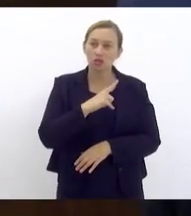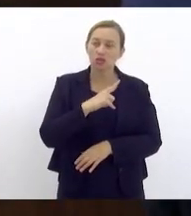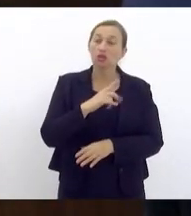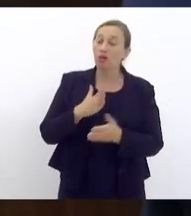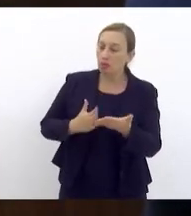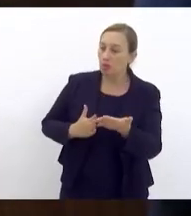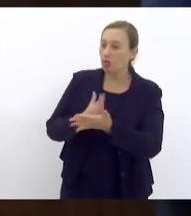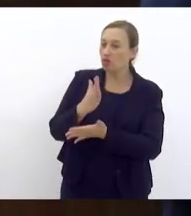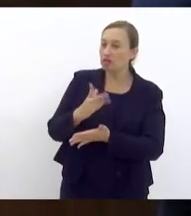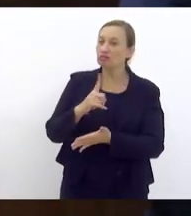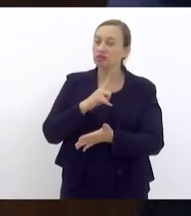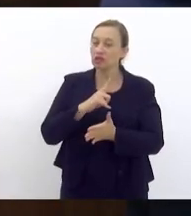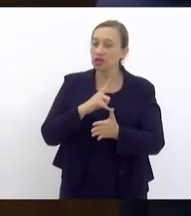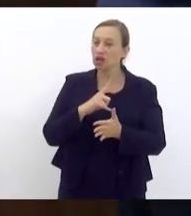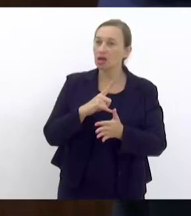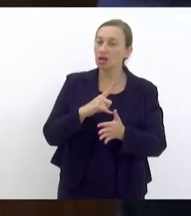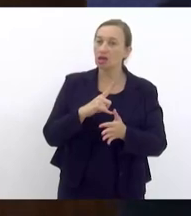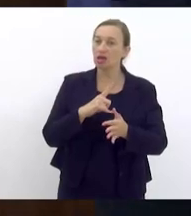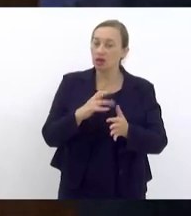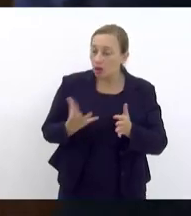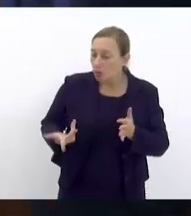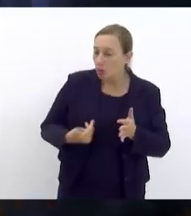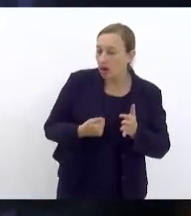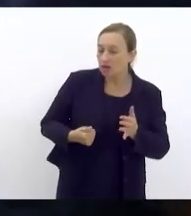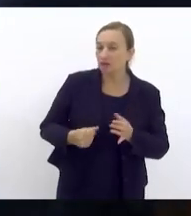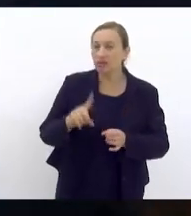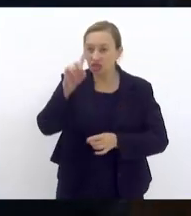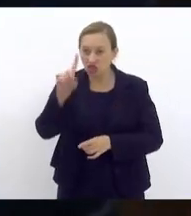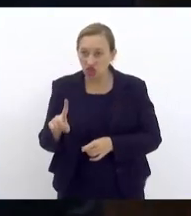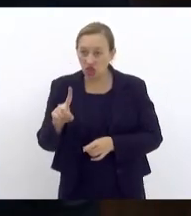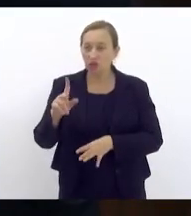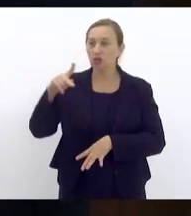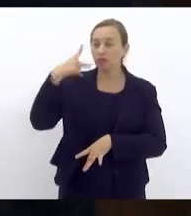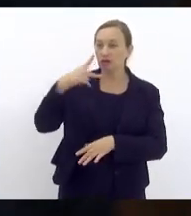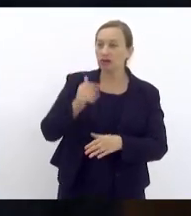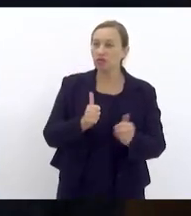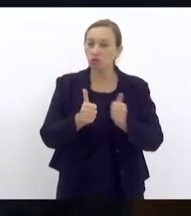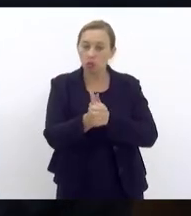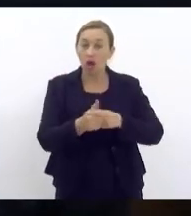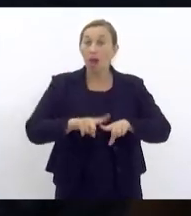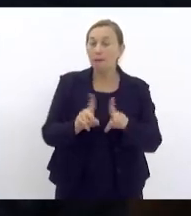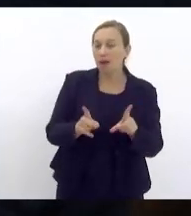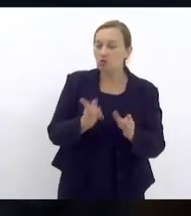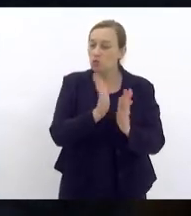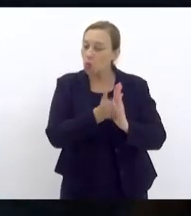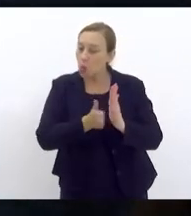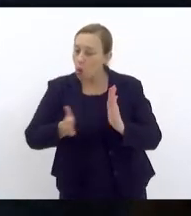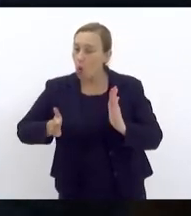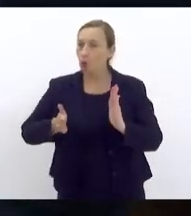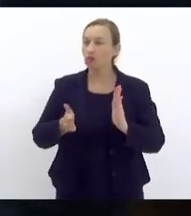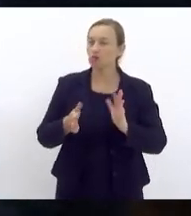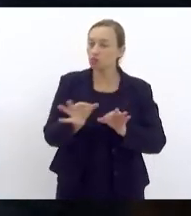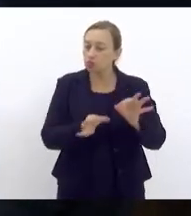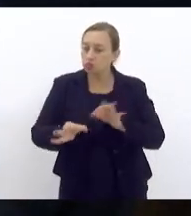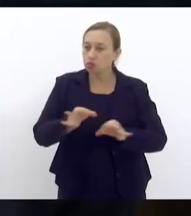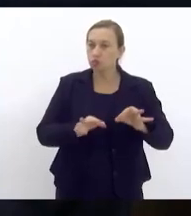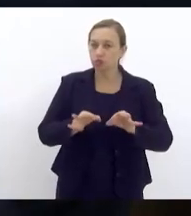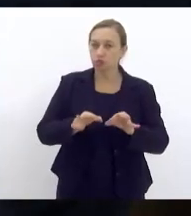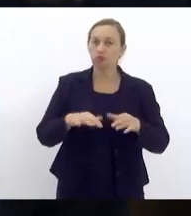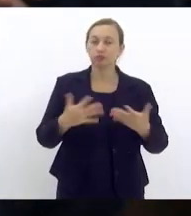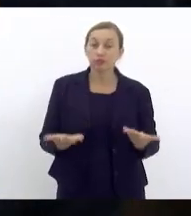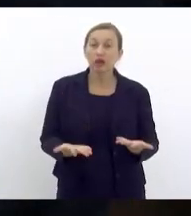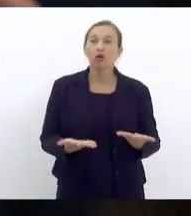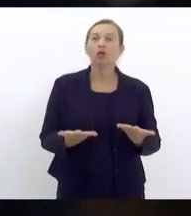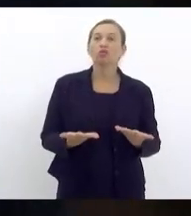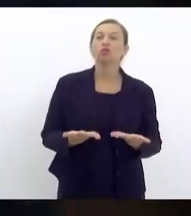aprovado a ter uma normativa para garantir o direito do parlamentar de colocar a sua frente mas com ordem com e com organização Então